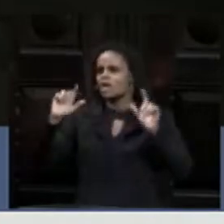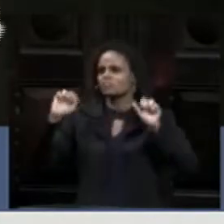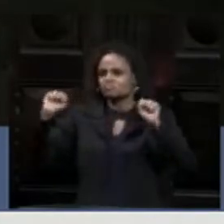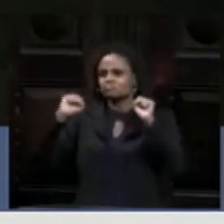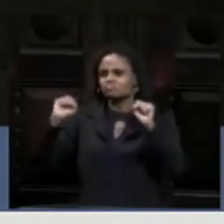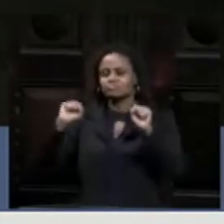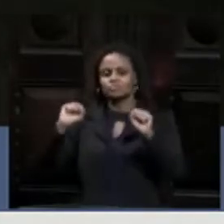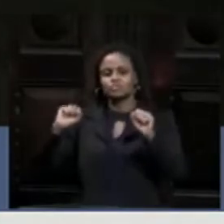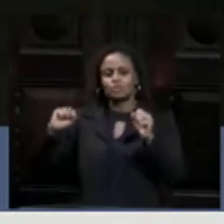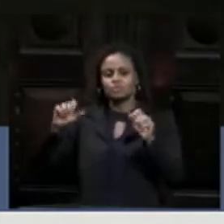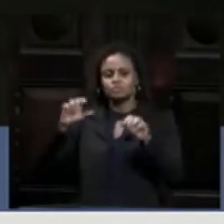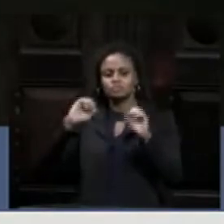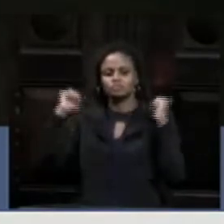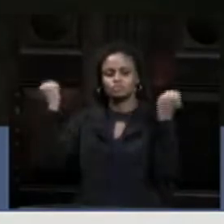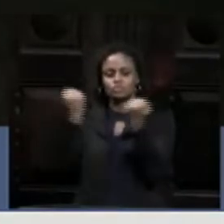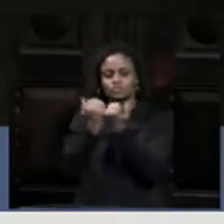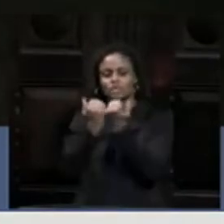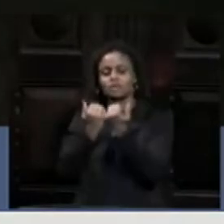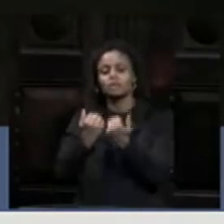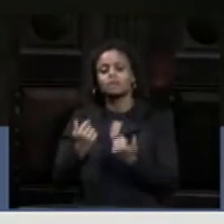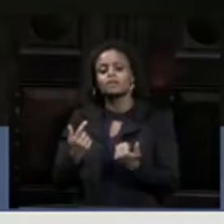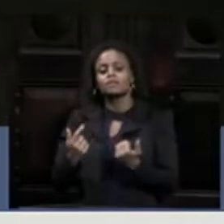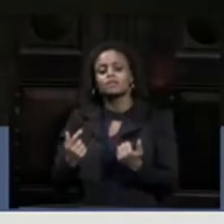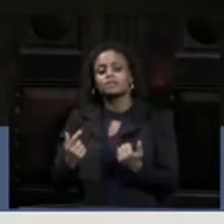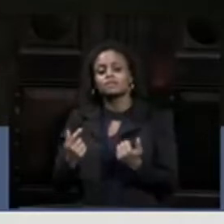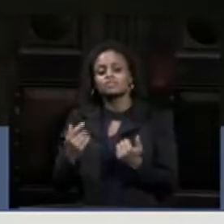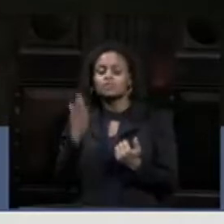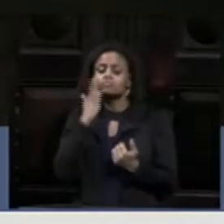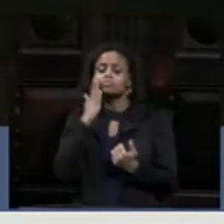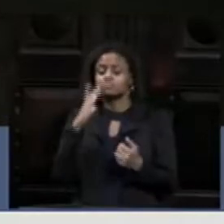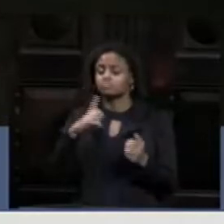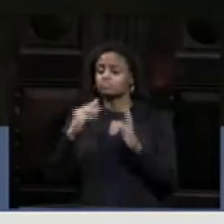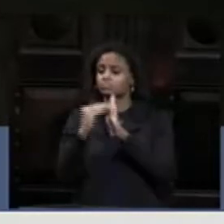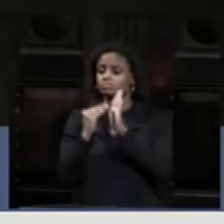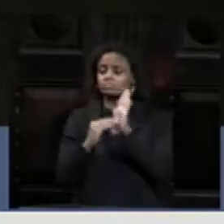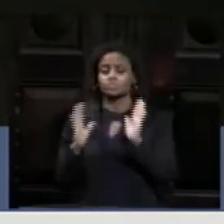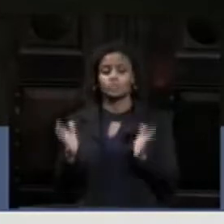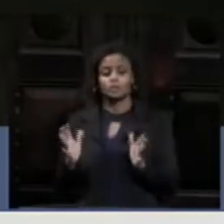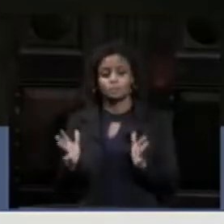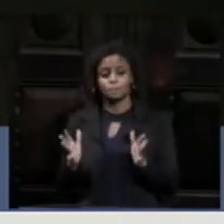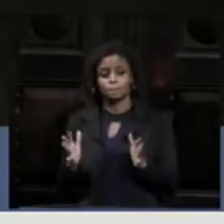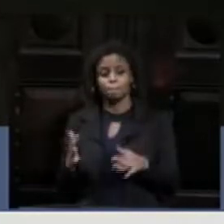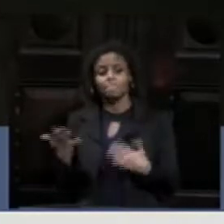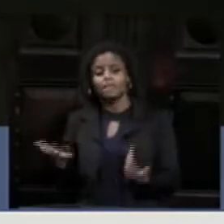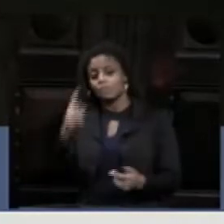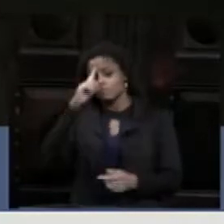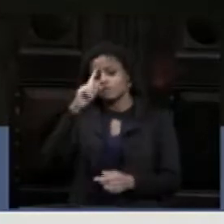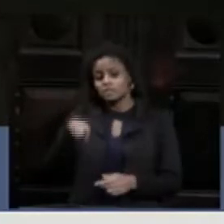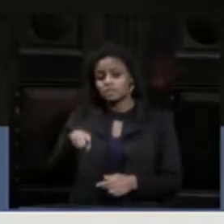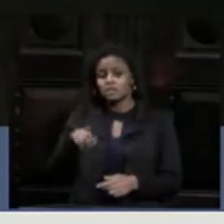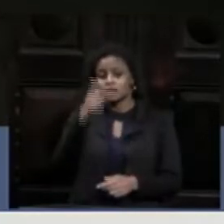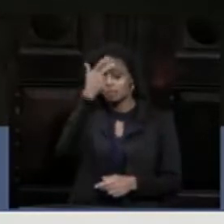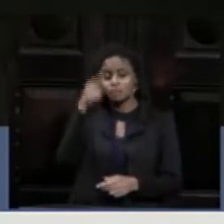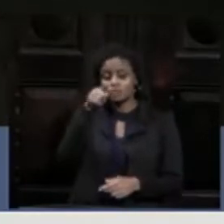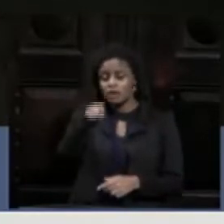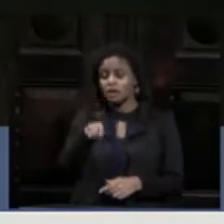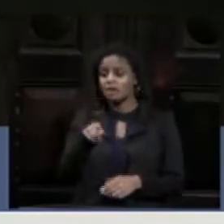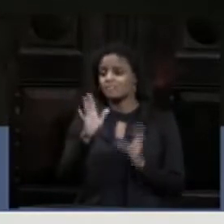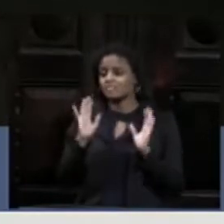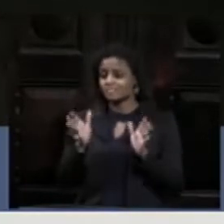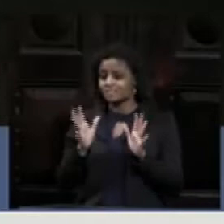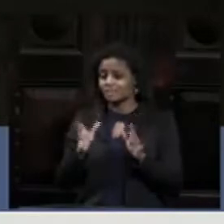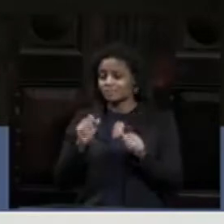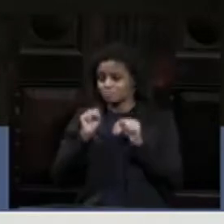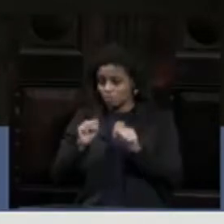estado entrar em entendimento para isso ser feito. Então, mandar alguém fazer alguma coisa que ele pode